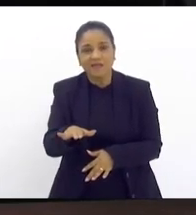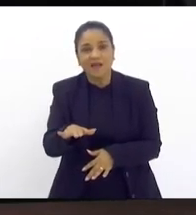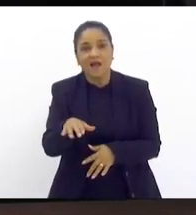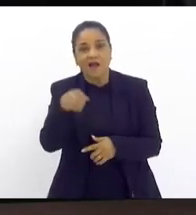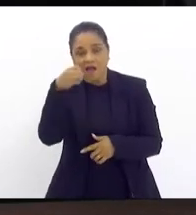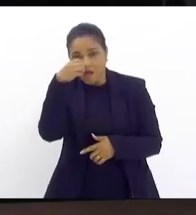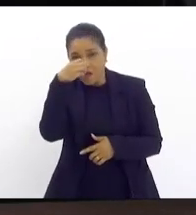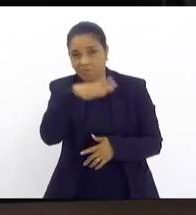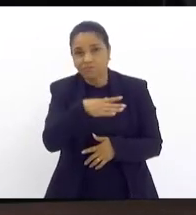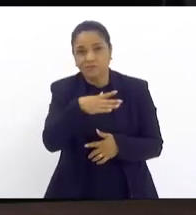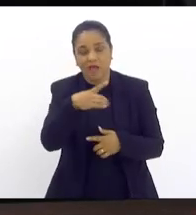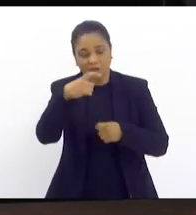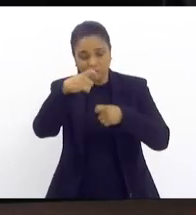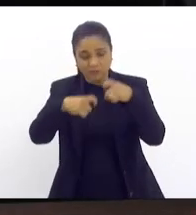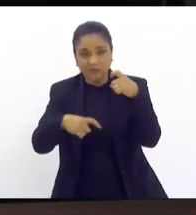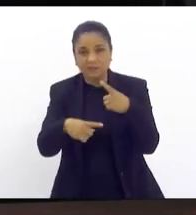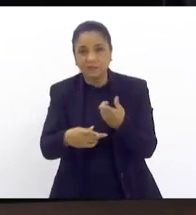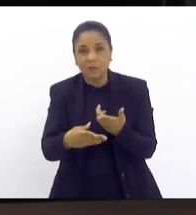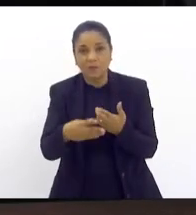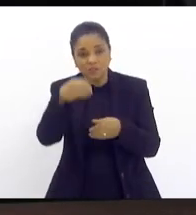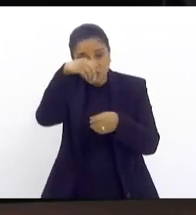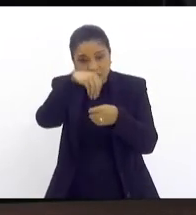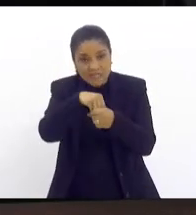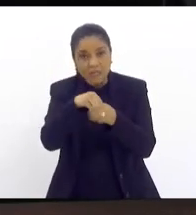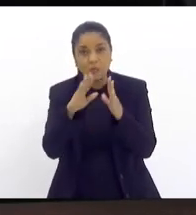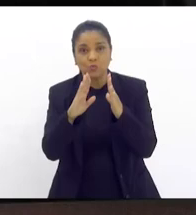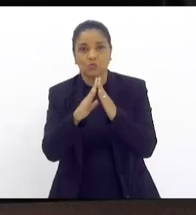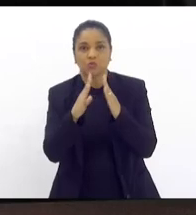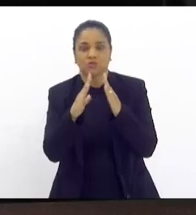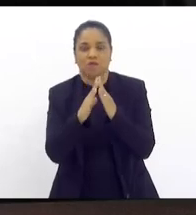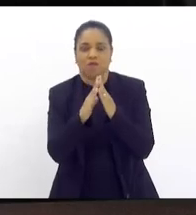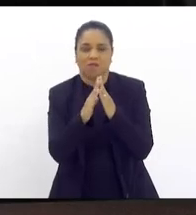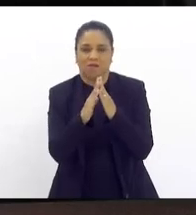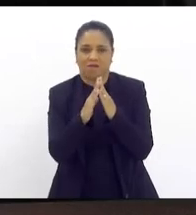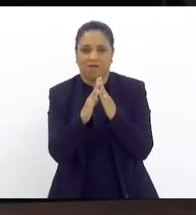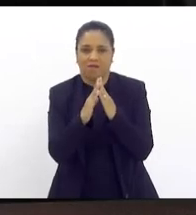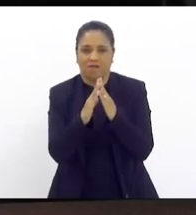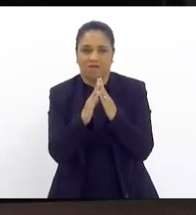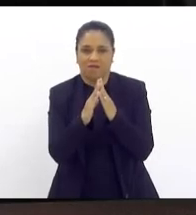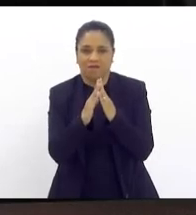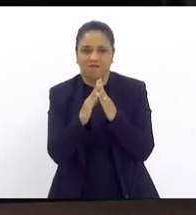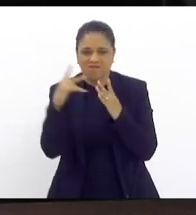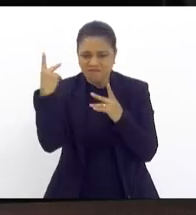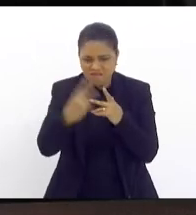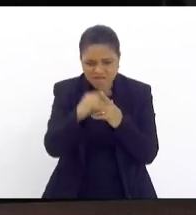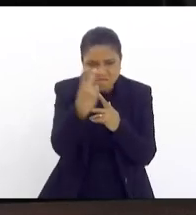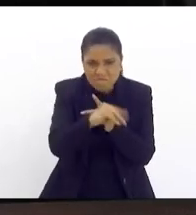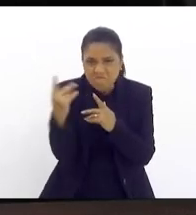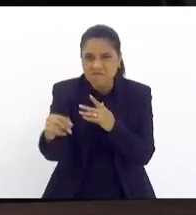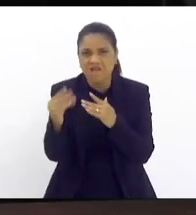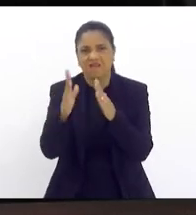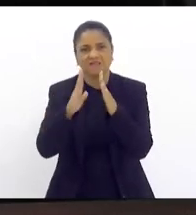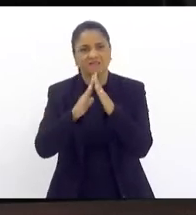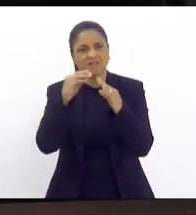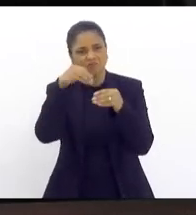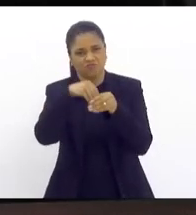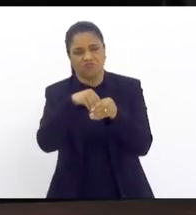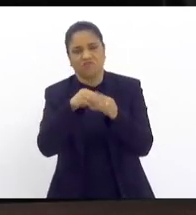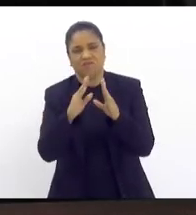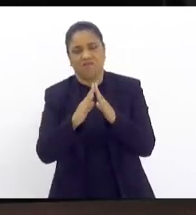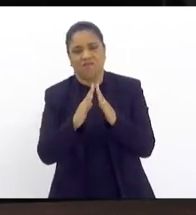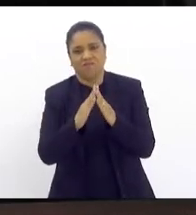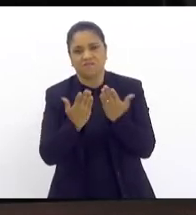abusada sexualmente dentro de suas casas espancadas e a gente precisa